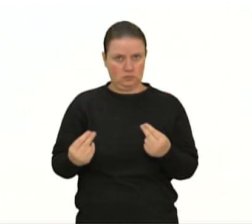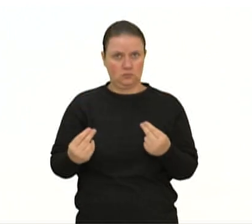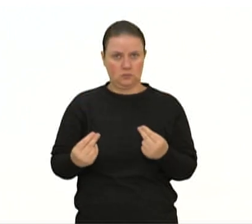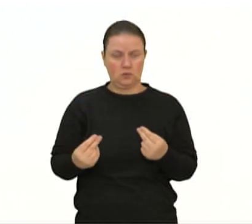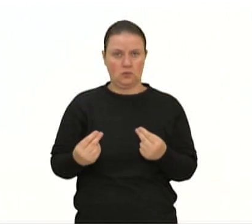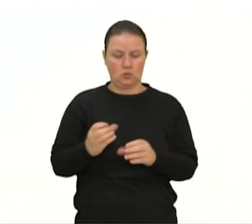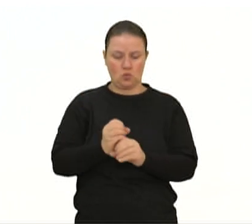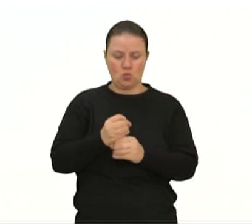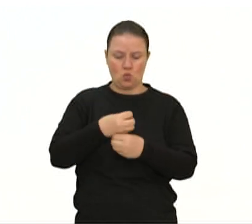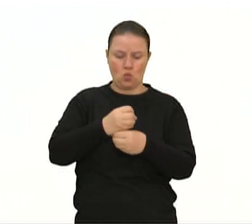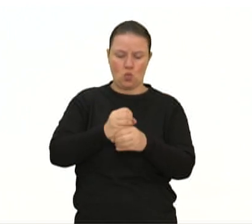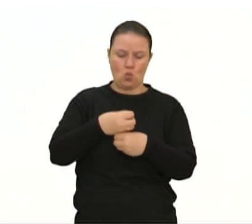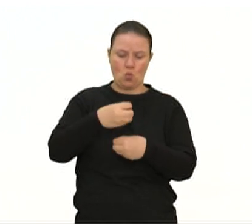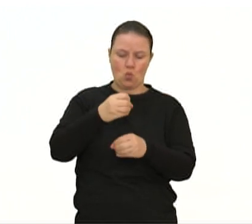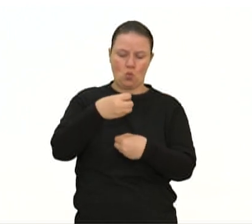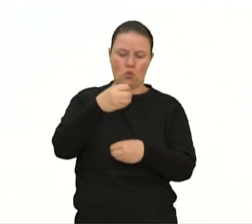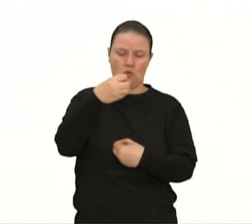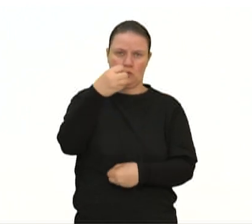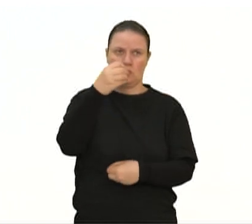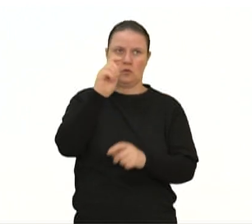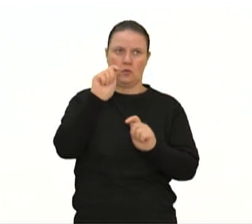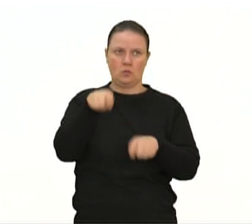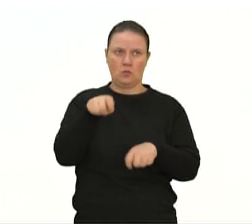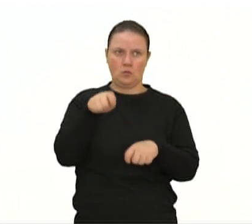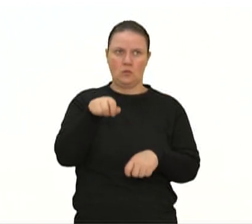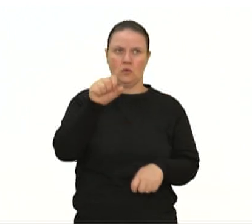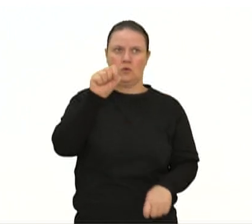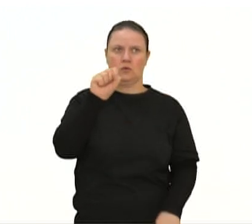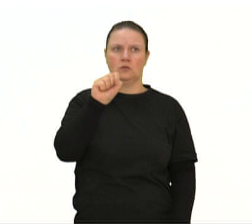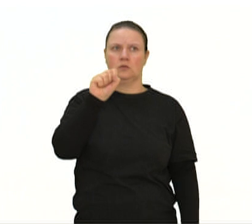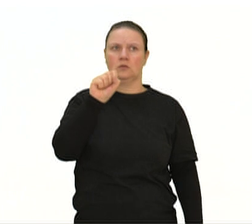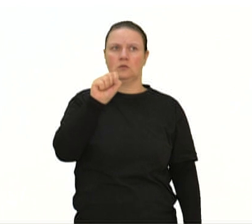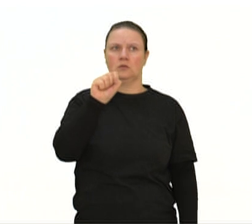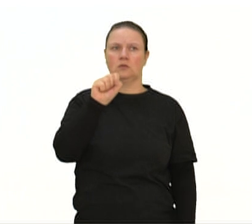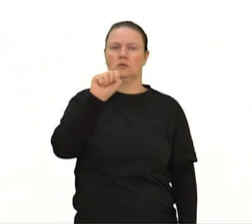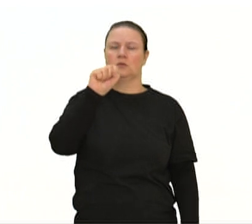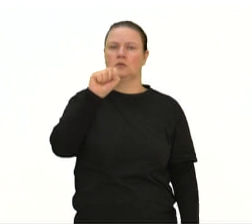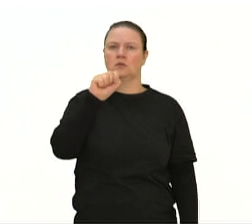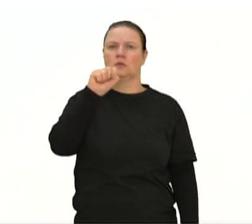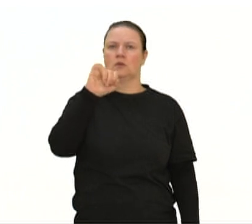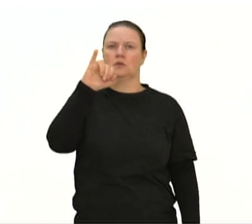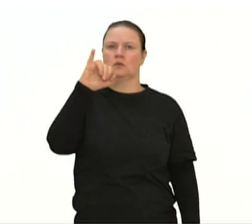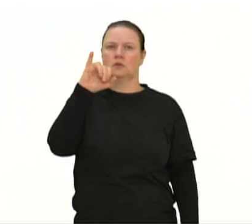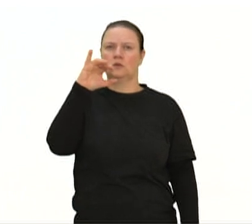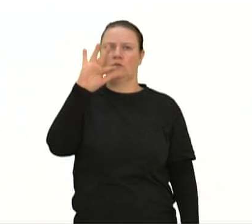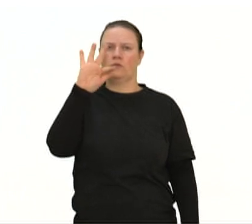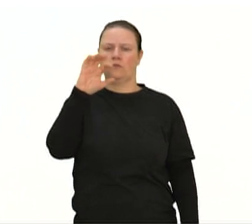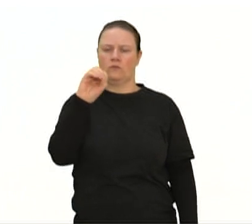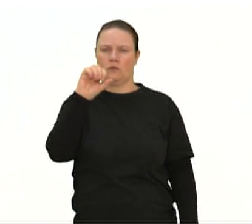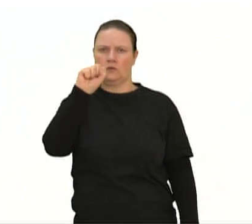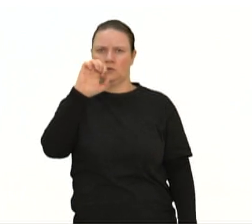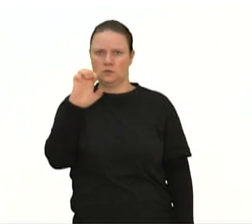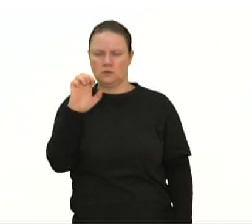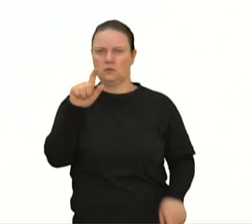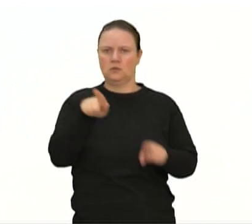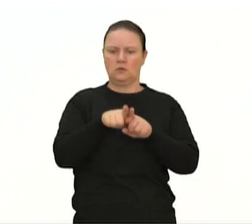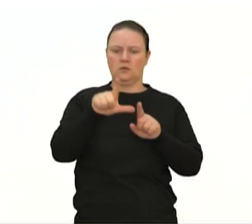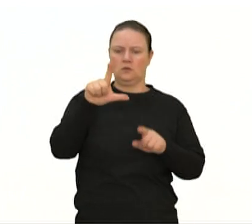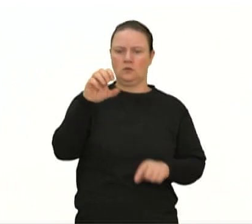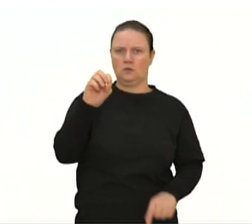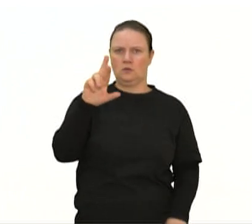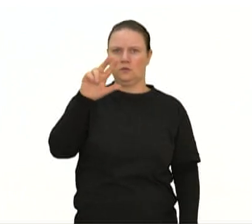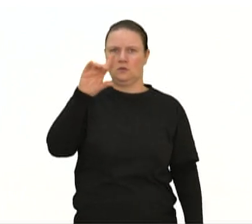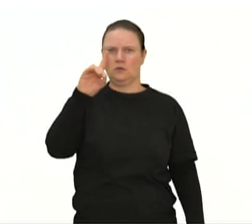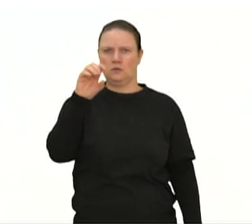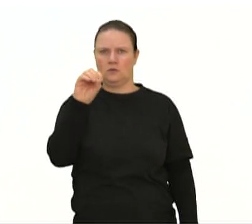adequada, ela pode ser cifose e pode ser lordose, então a curvatura normal. Agora, quando nós estamos falando de